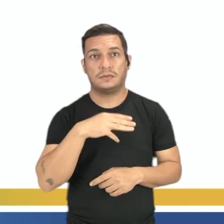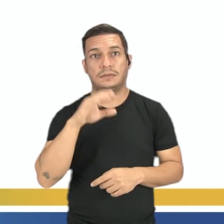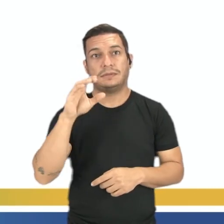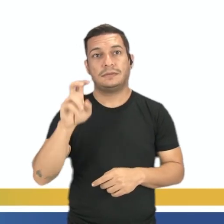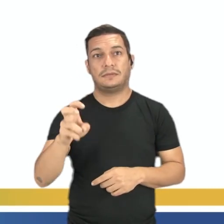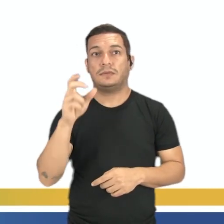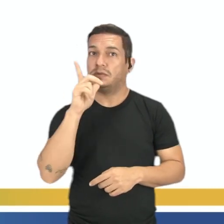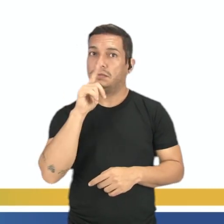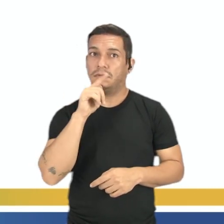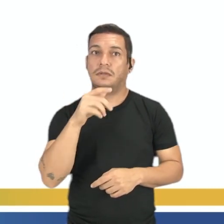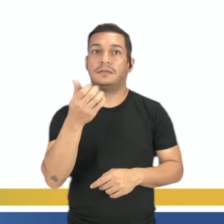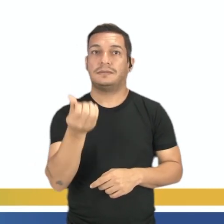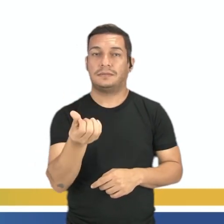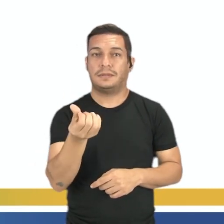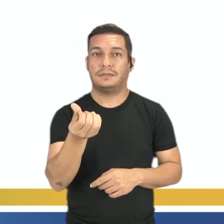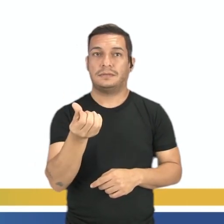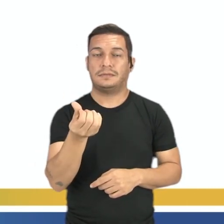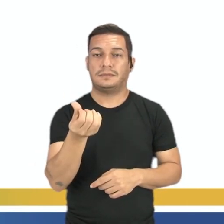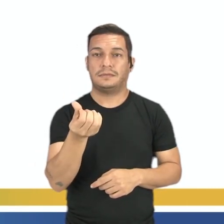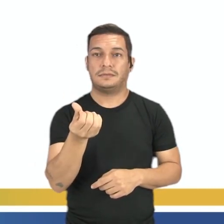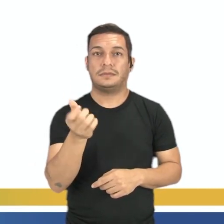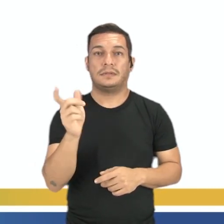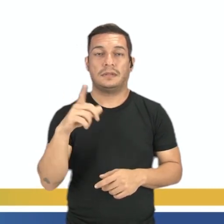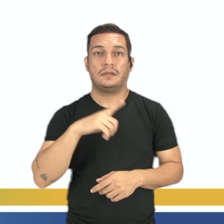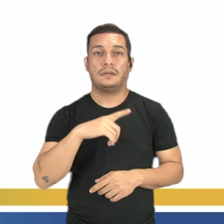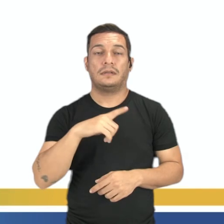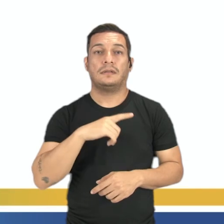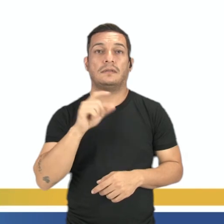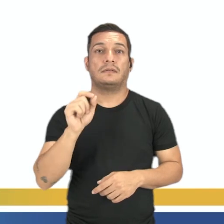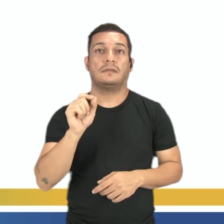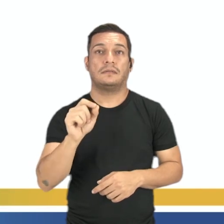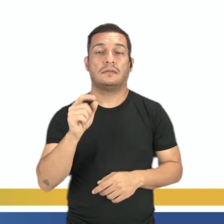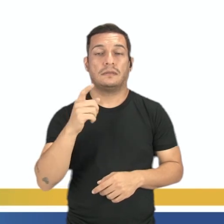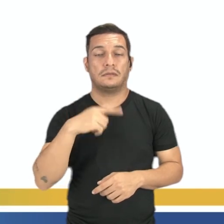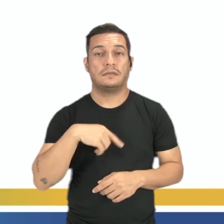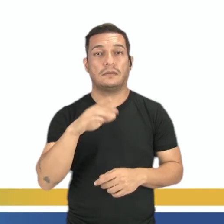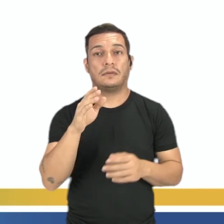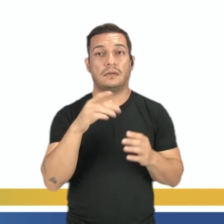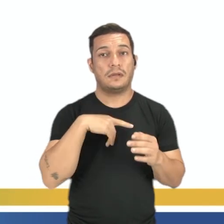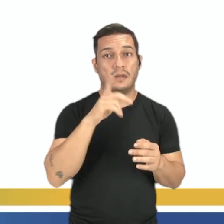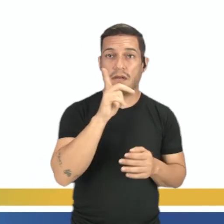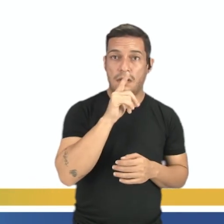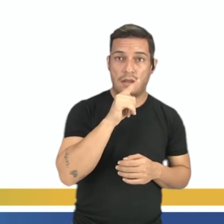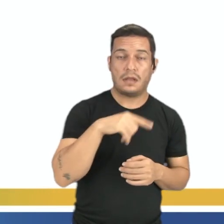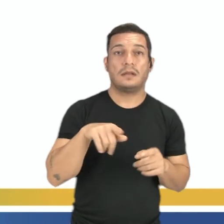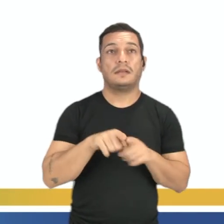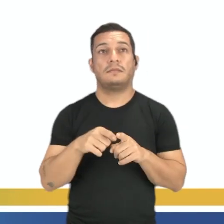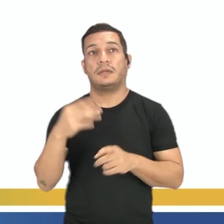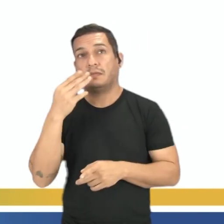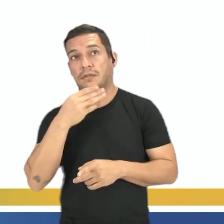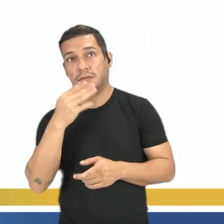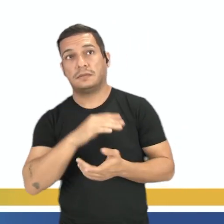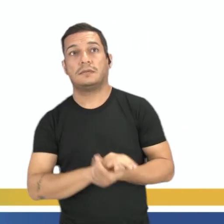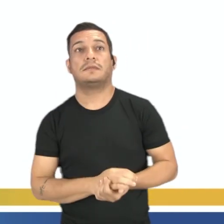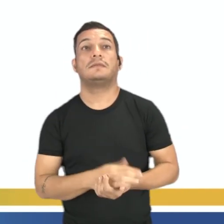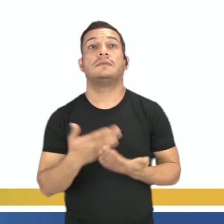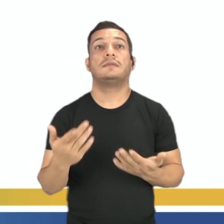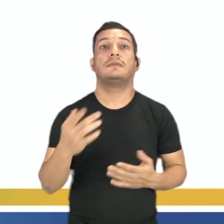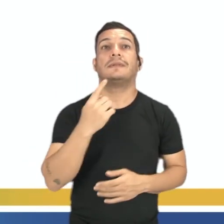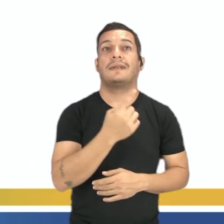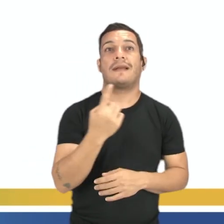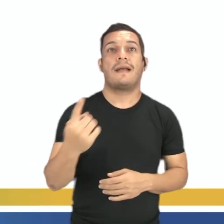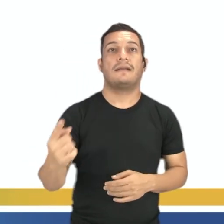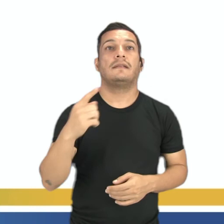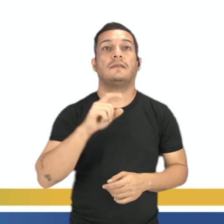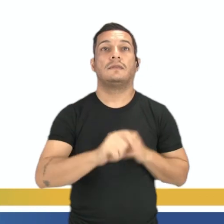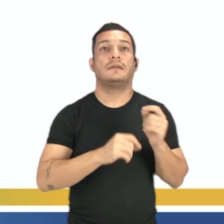de água, ou seja, 6 partes. Que temos, né, uma parte para água e outra parte para açúcar. Logo,